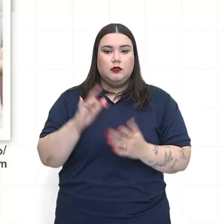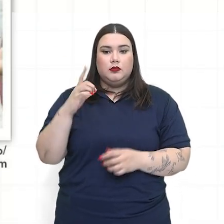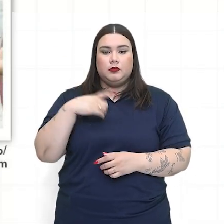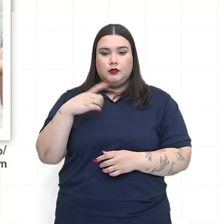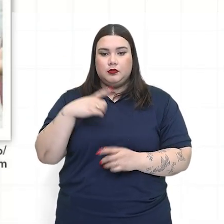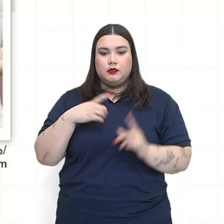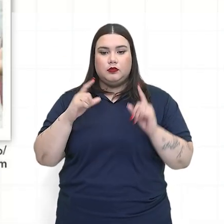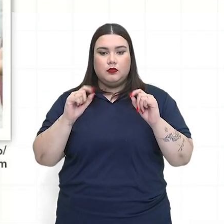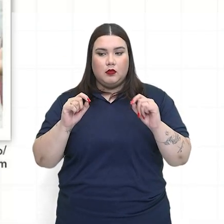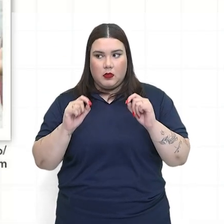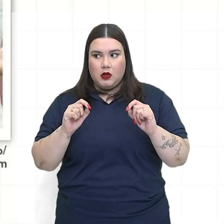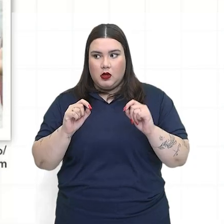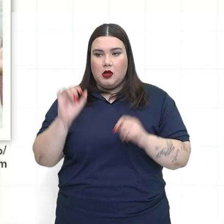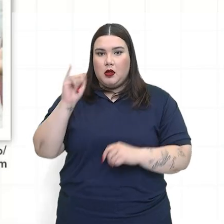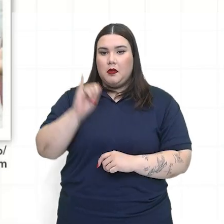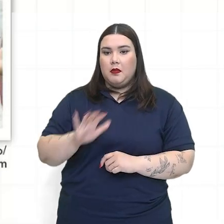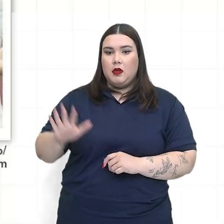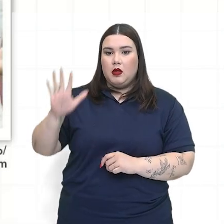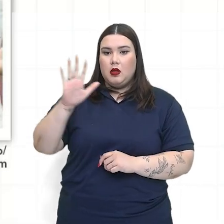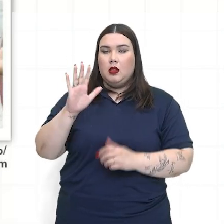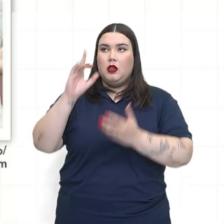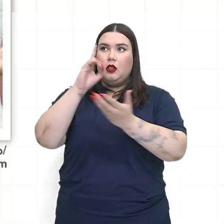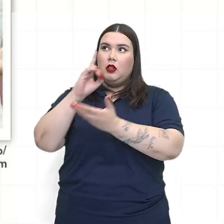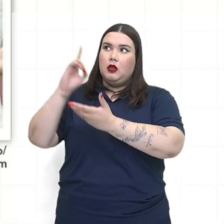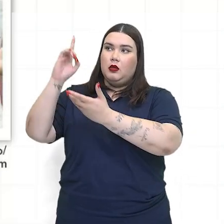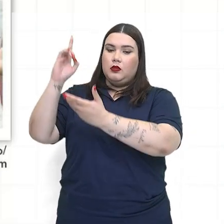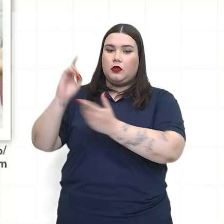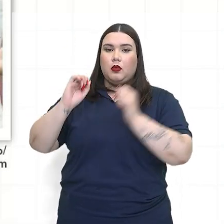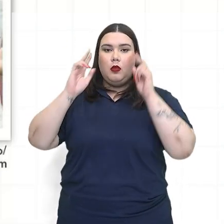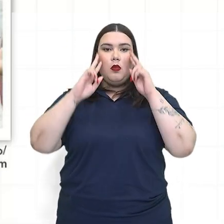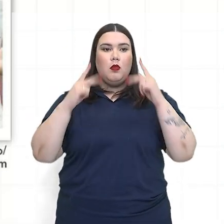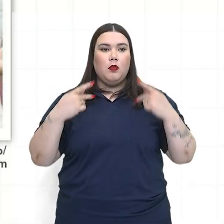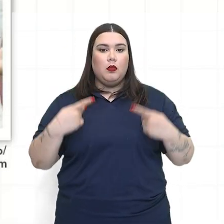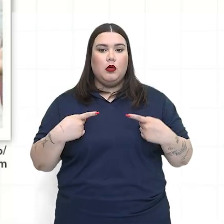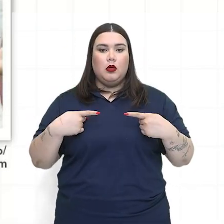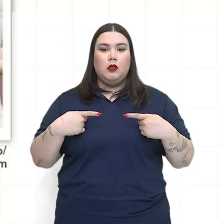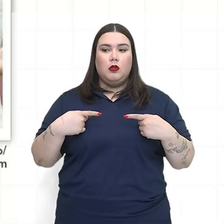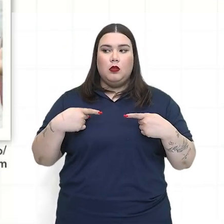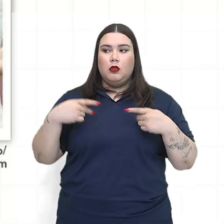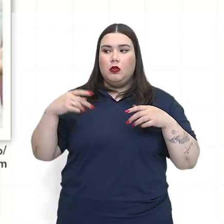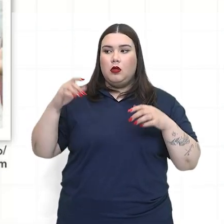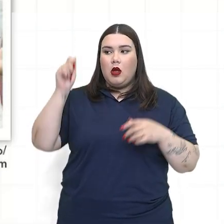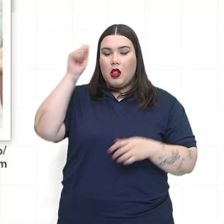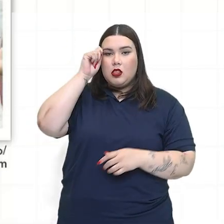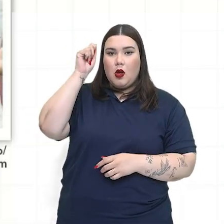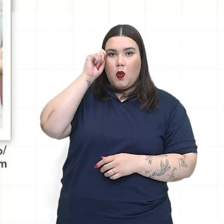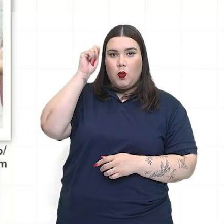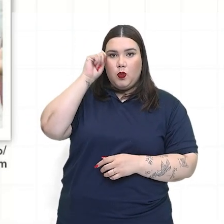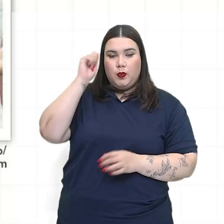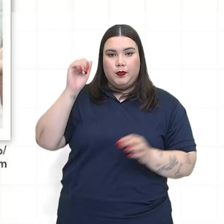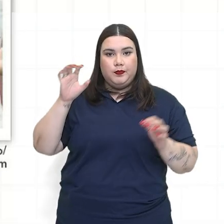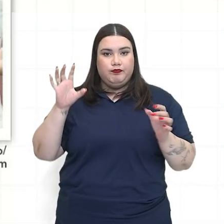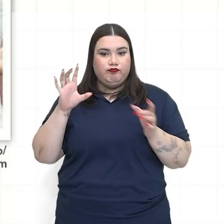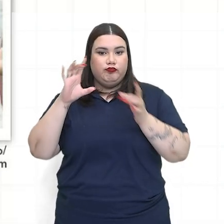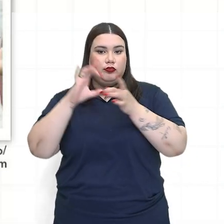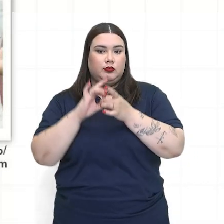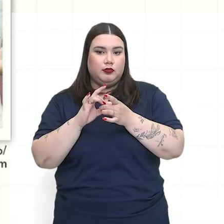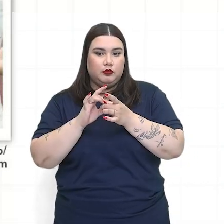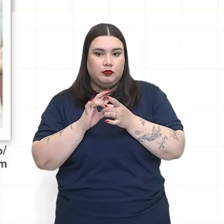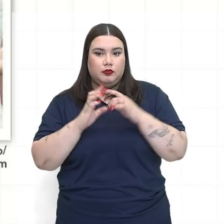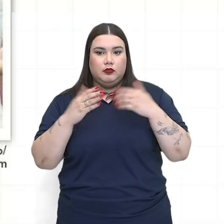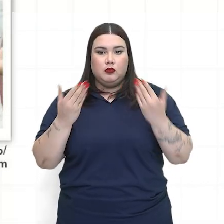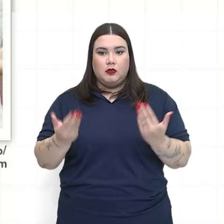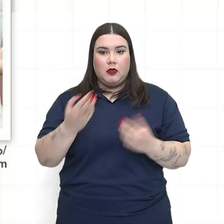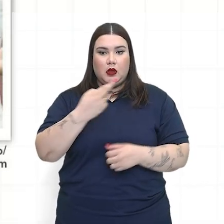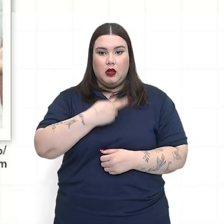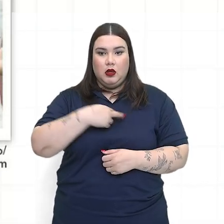entre a imagem entre Deus e o ser humano, Adão. E que, no fundo, a religião,